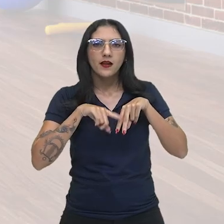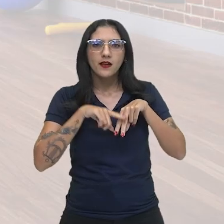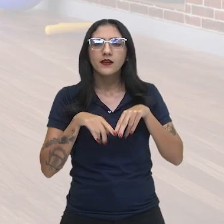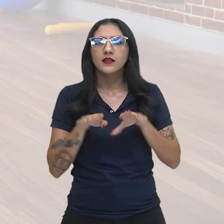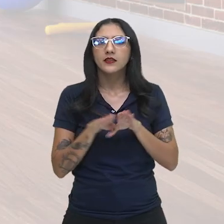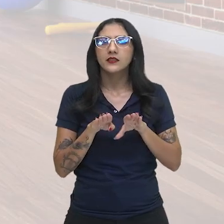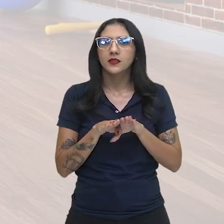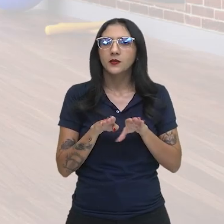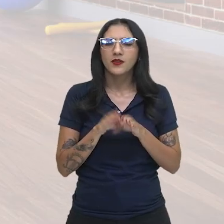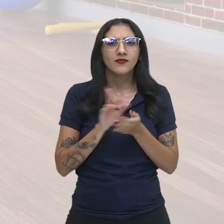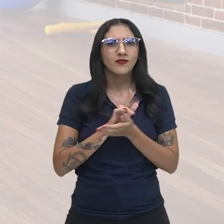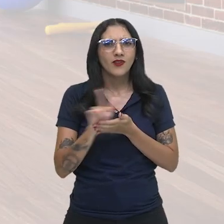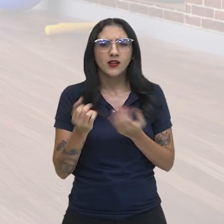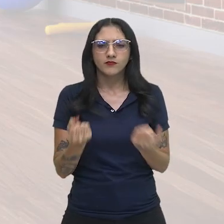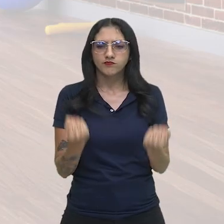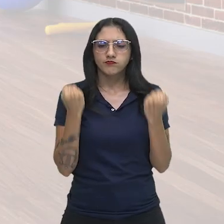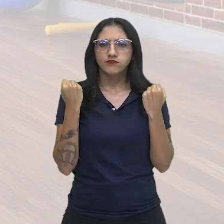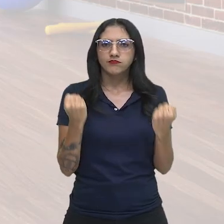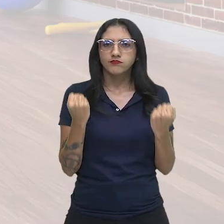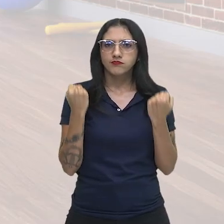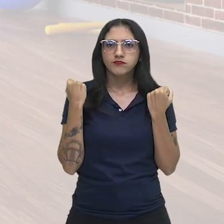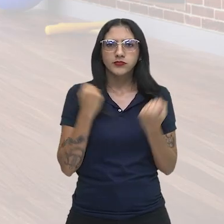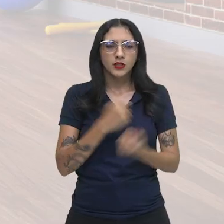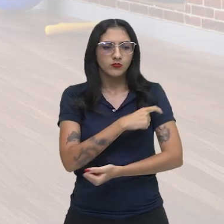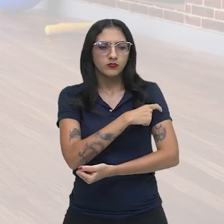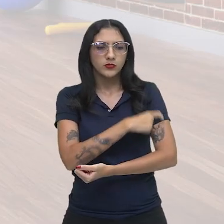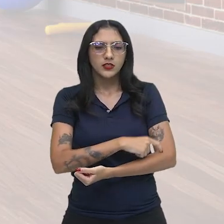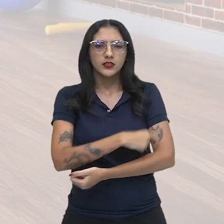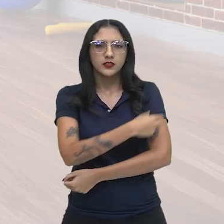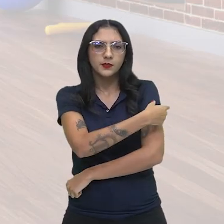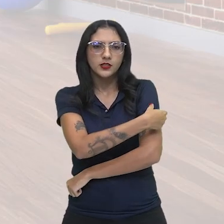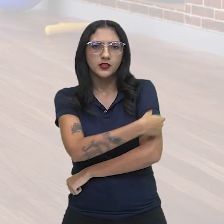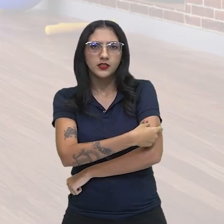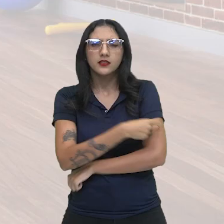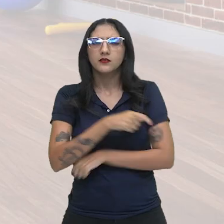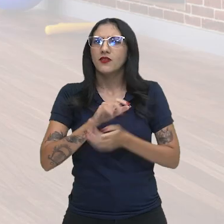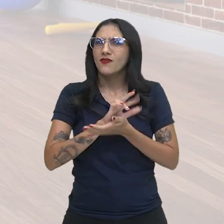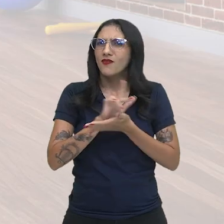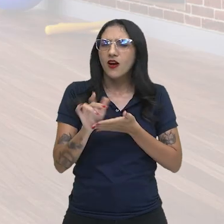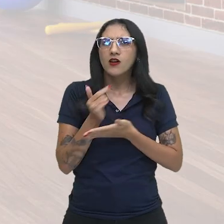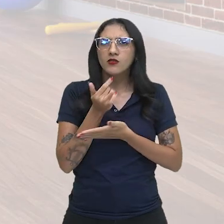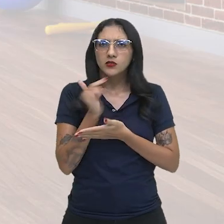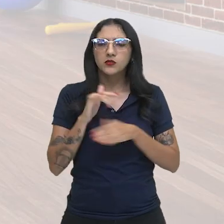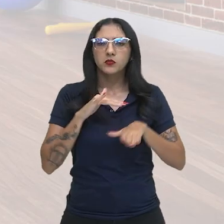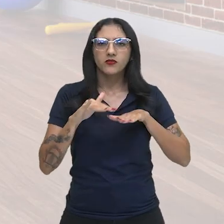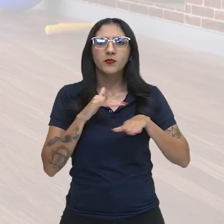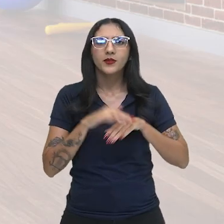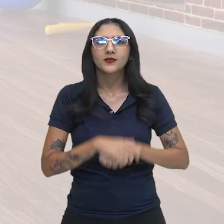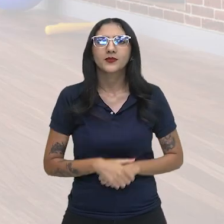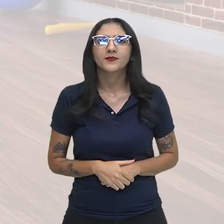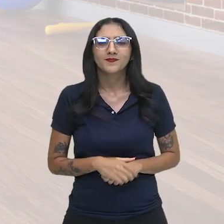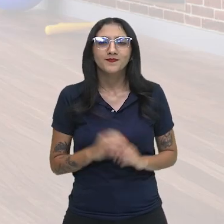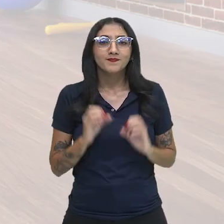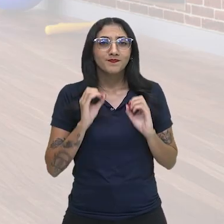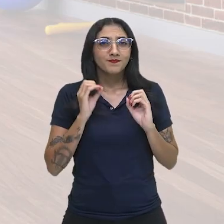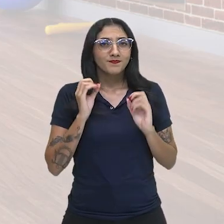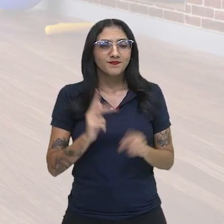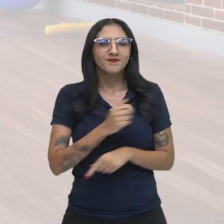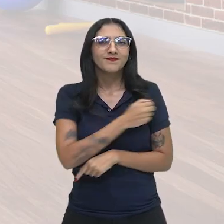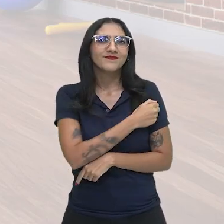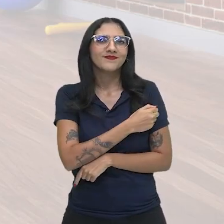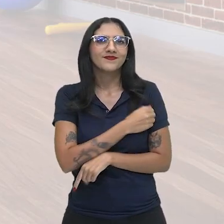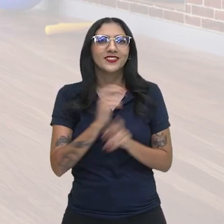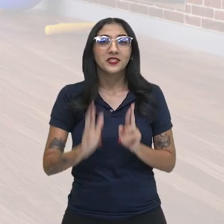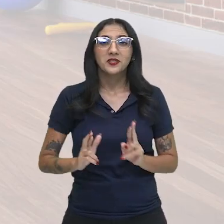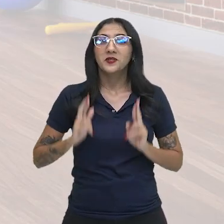né? Nós temos aí vários exercícios que vai trabalhar bíceps, tríceps, dentre outros, certo? Muito bem, alunos, espero que vocês